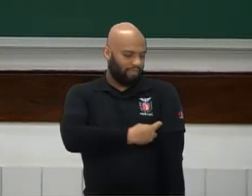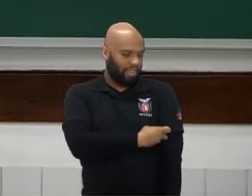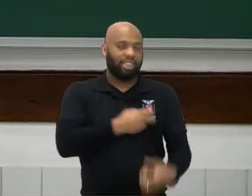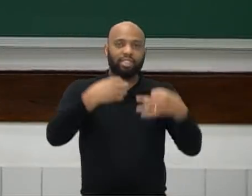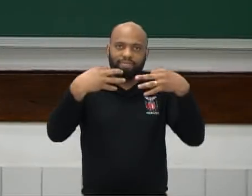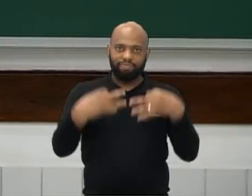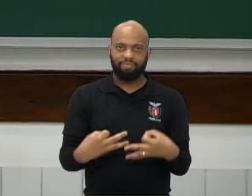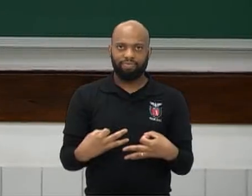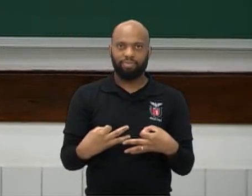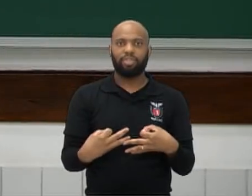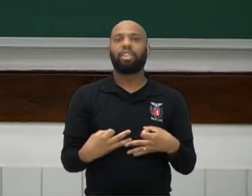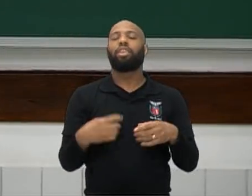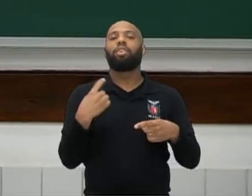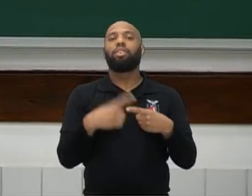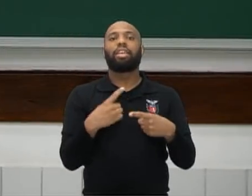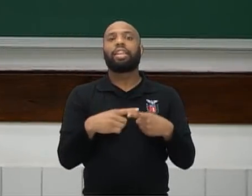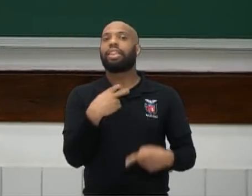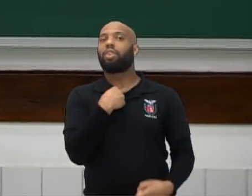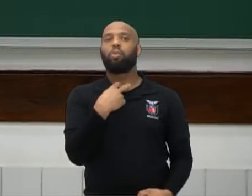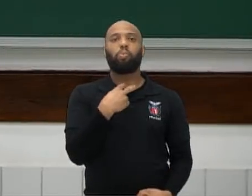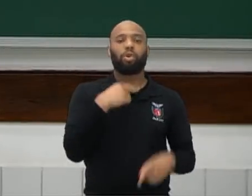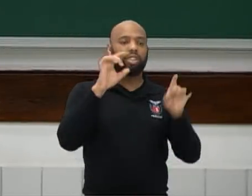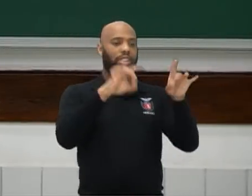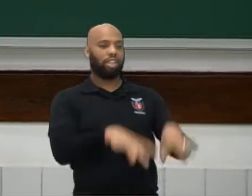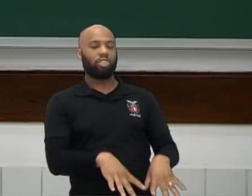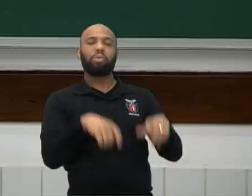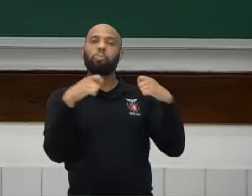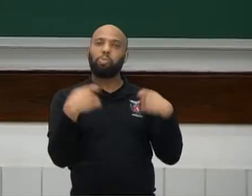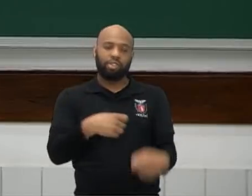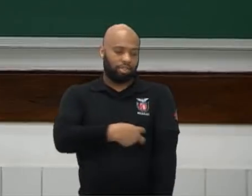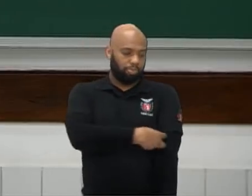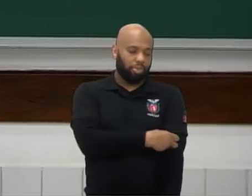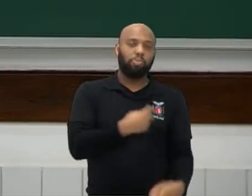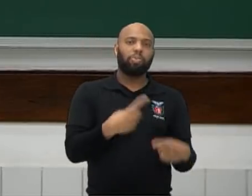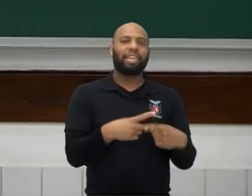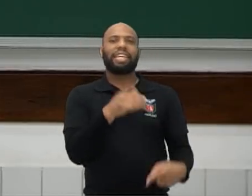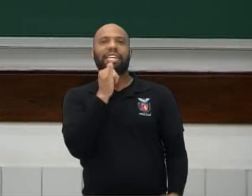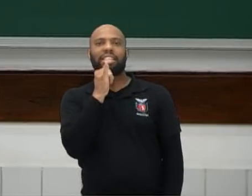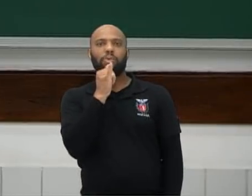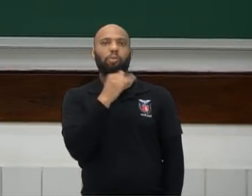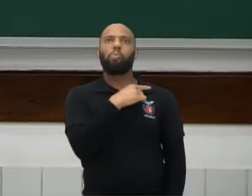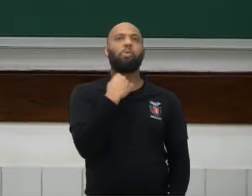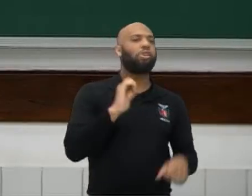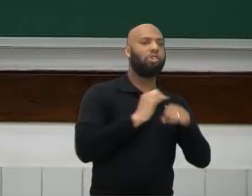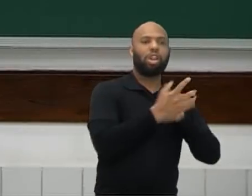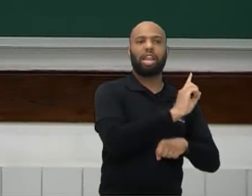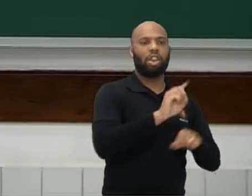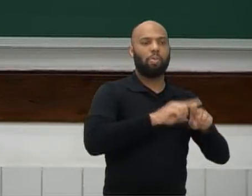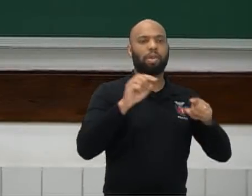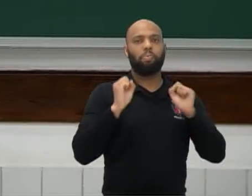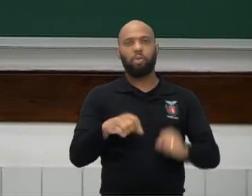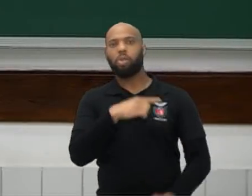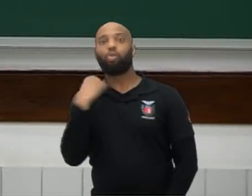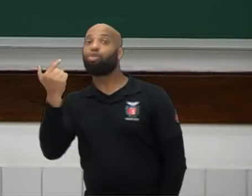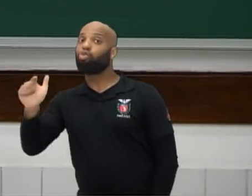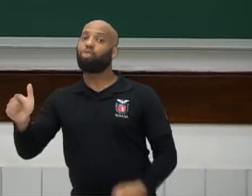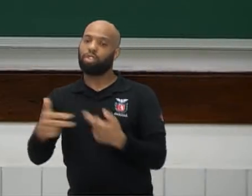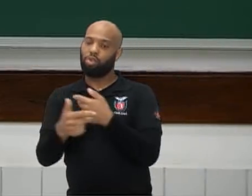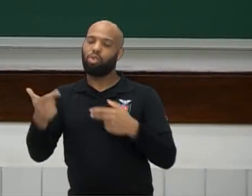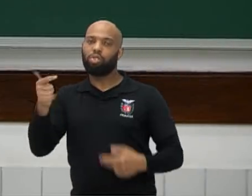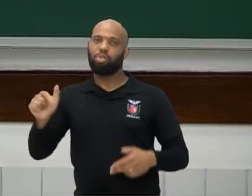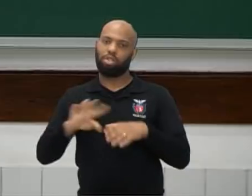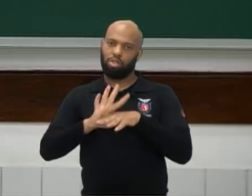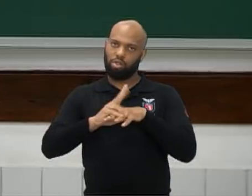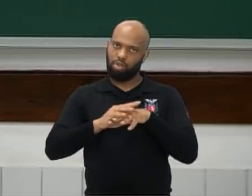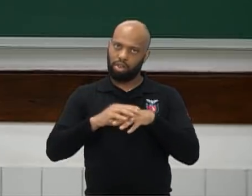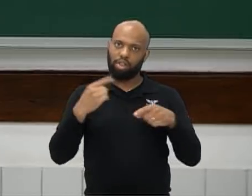dias. Não pode deixar passar, pessoal. Como eu falei, não vai morrer de uma coisa, mas vai morrer da outra. É importante. Não